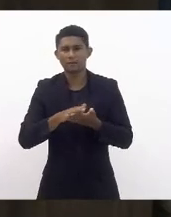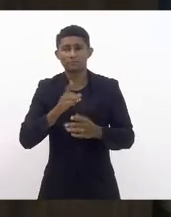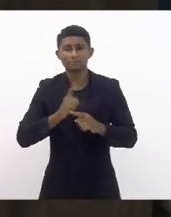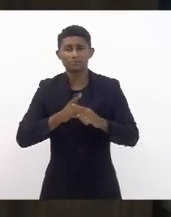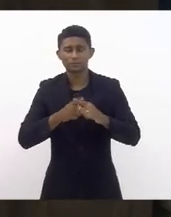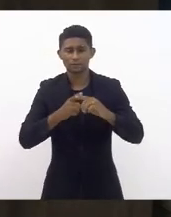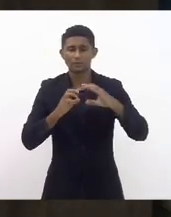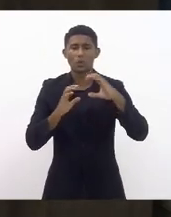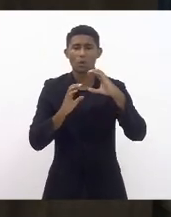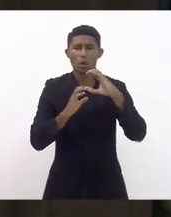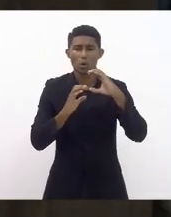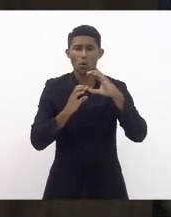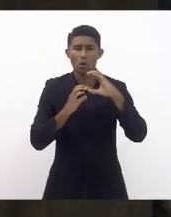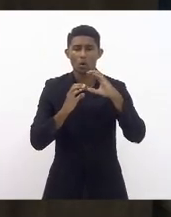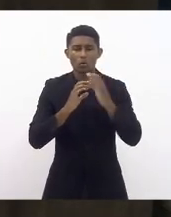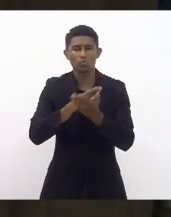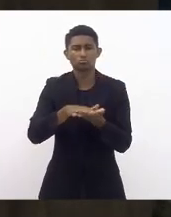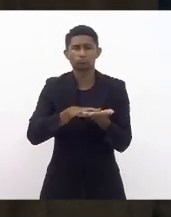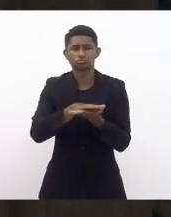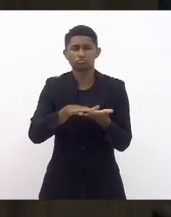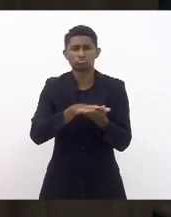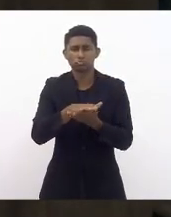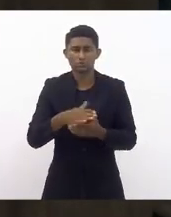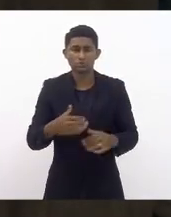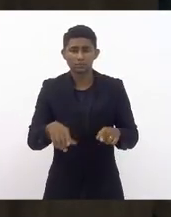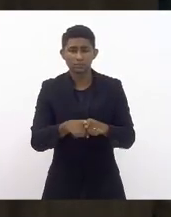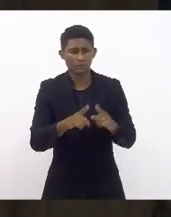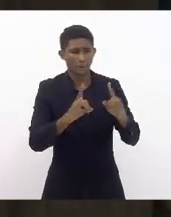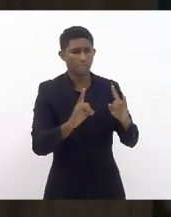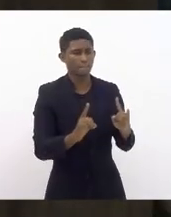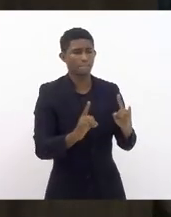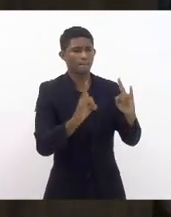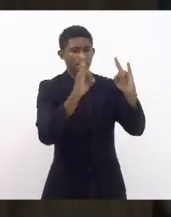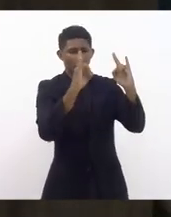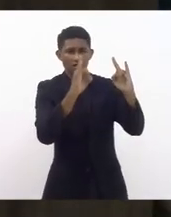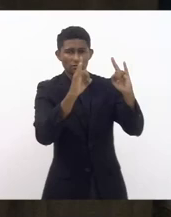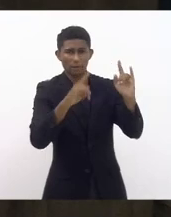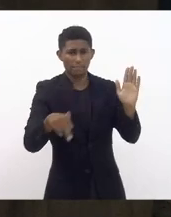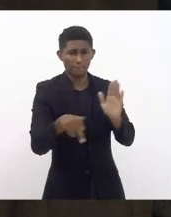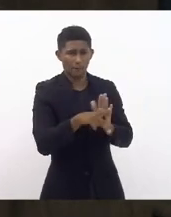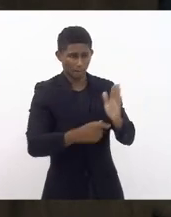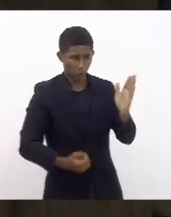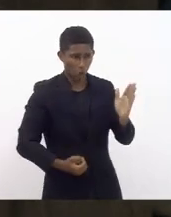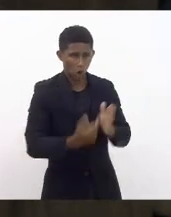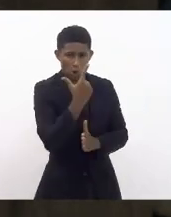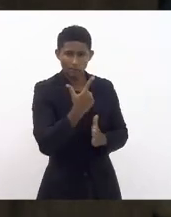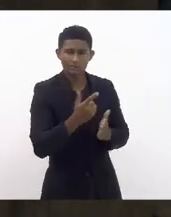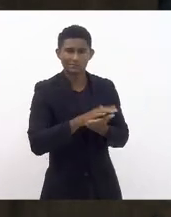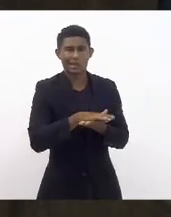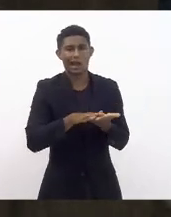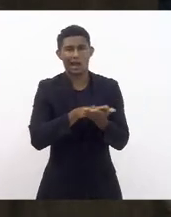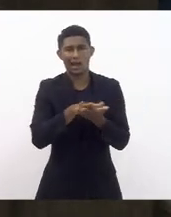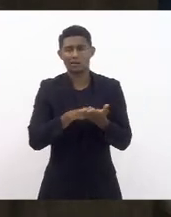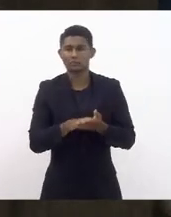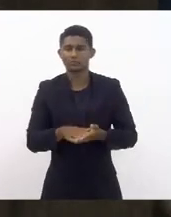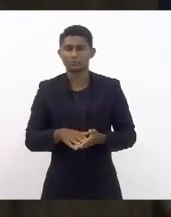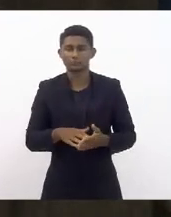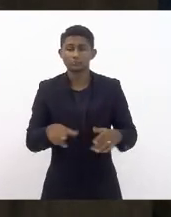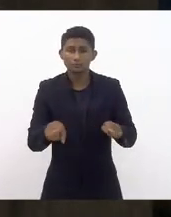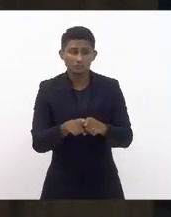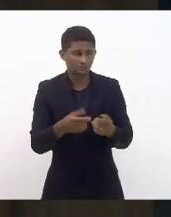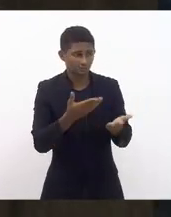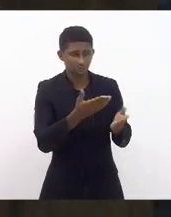concurso público, porque não compra o prédio para a UESO. E depois de matar a